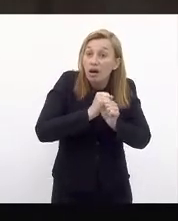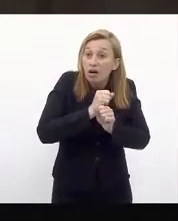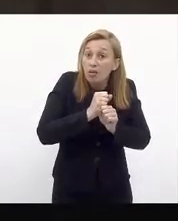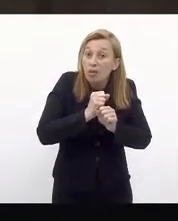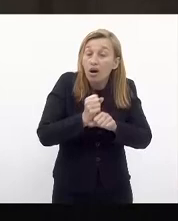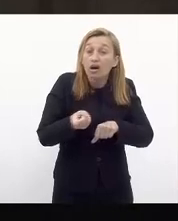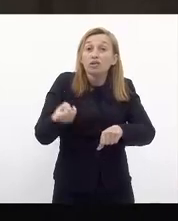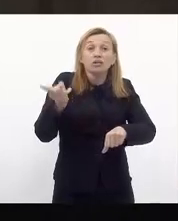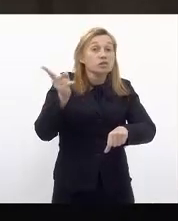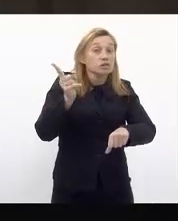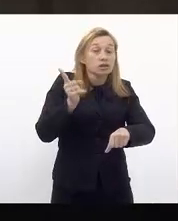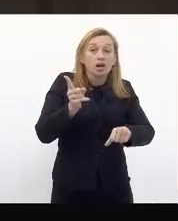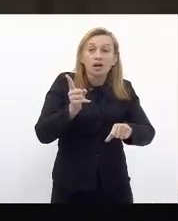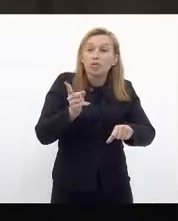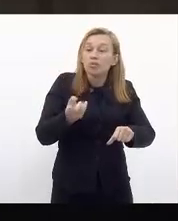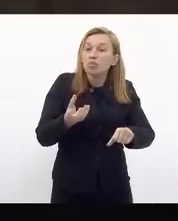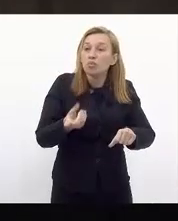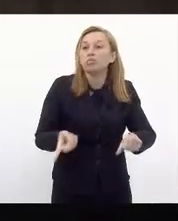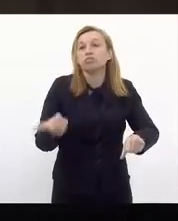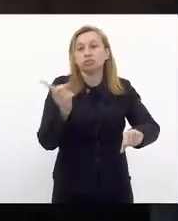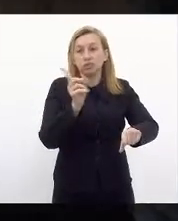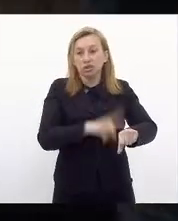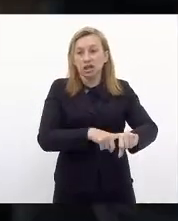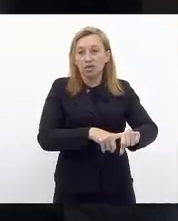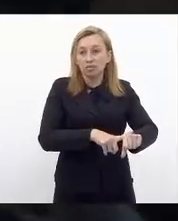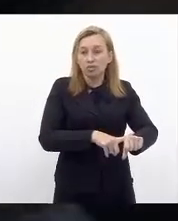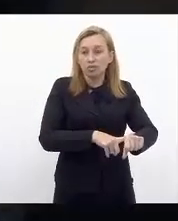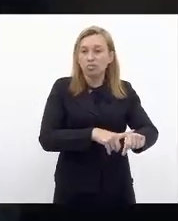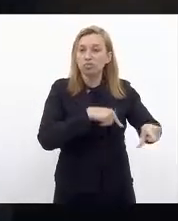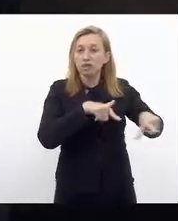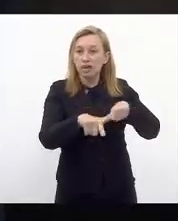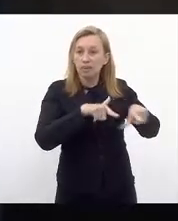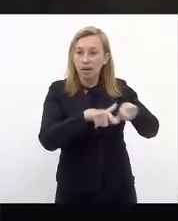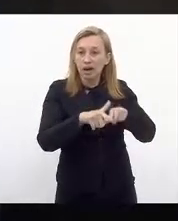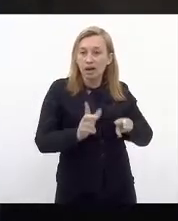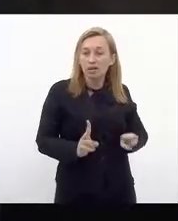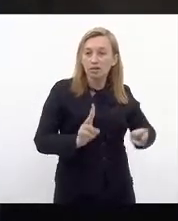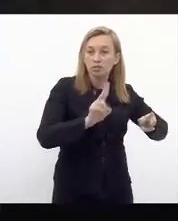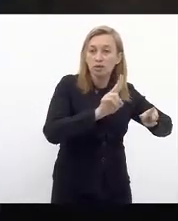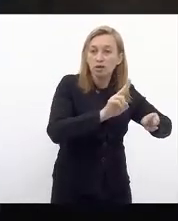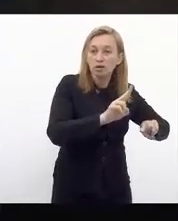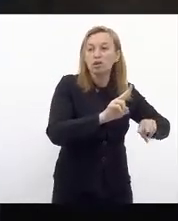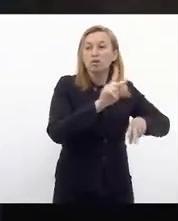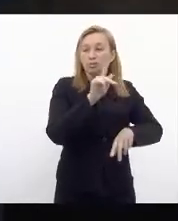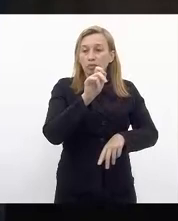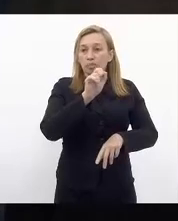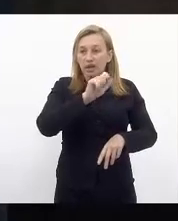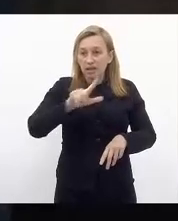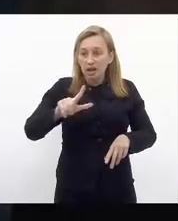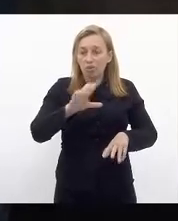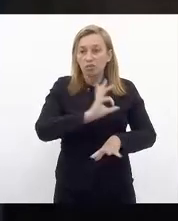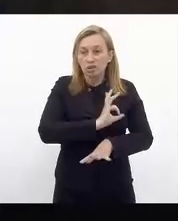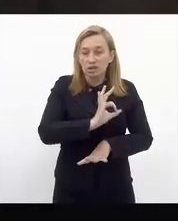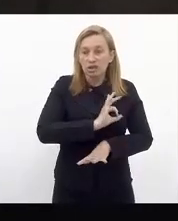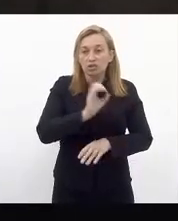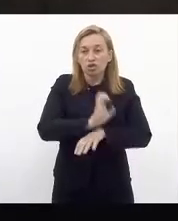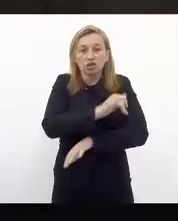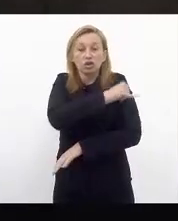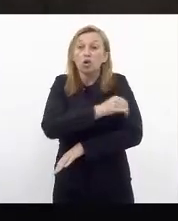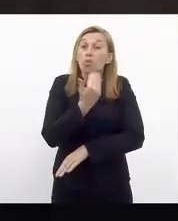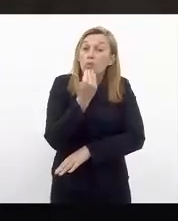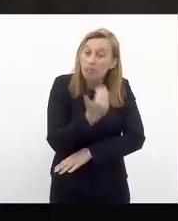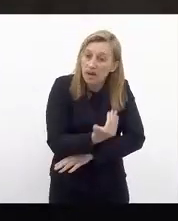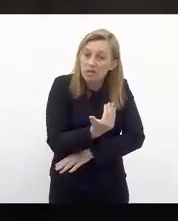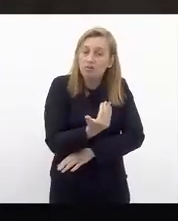tempo em uma atividade penosa como atividade de policial penal do Estado do Rio de Janeiro então eu